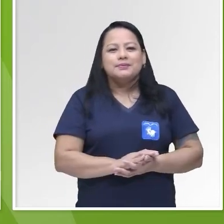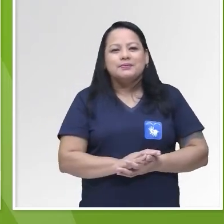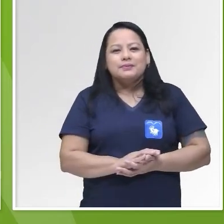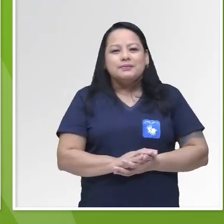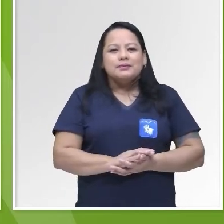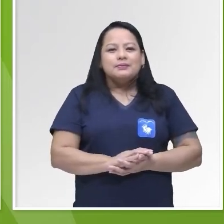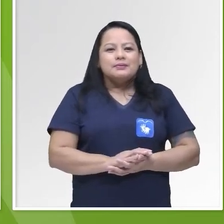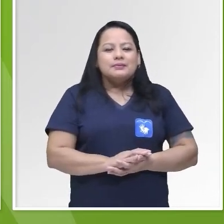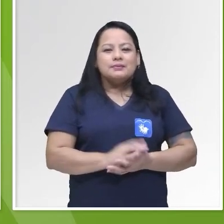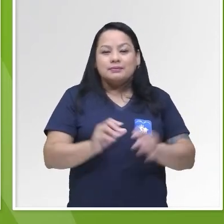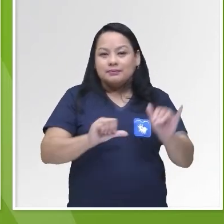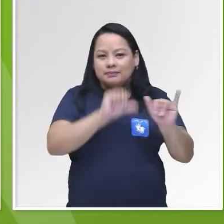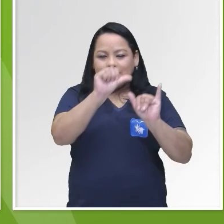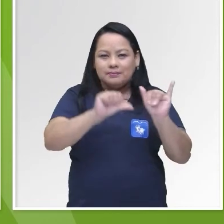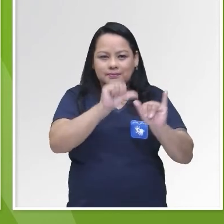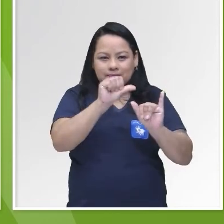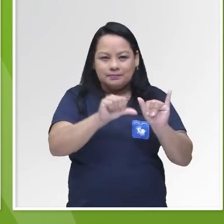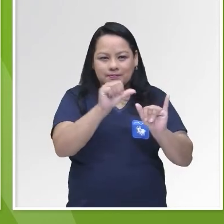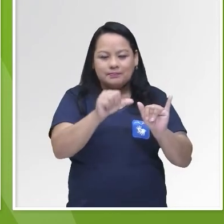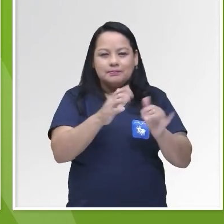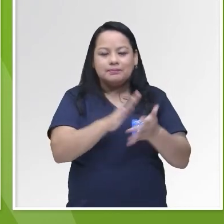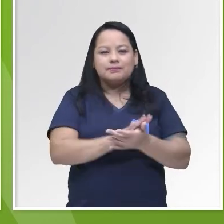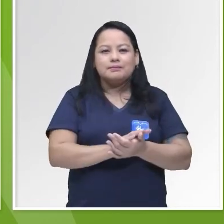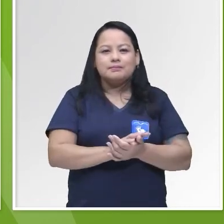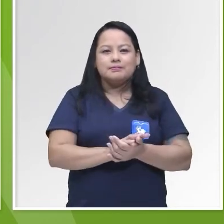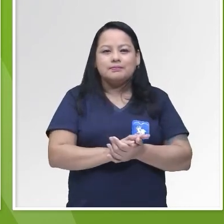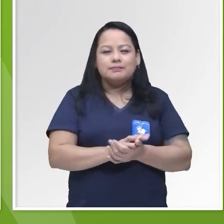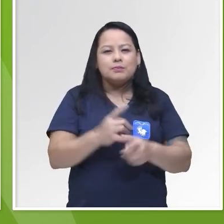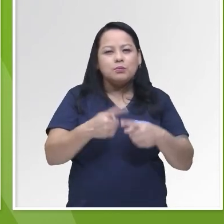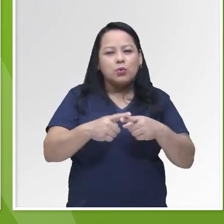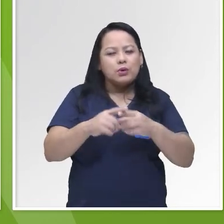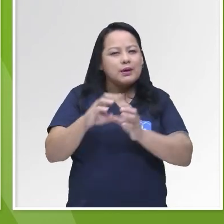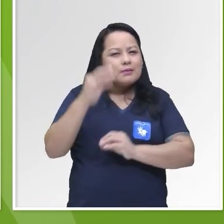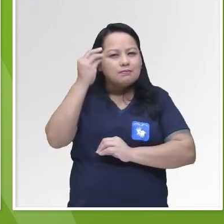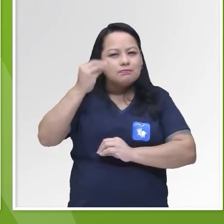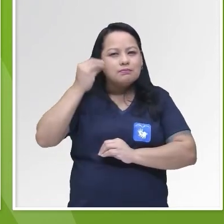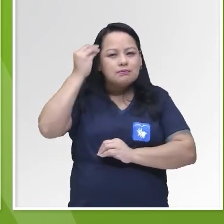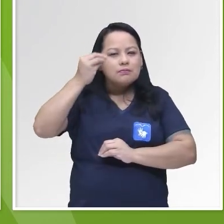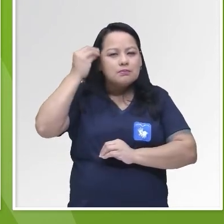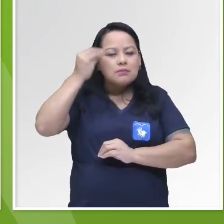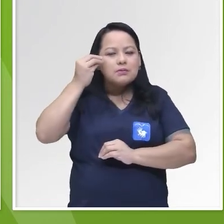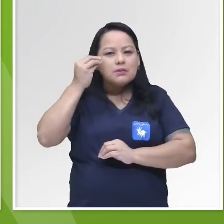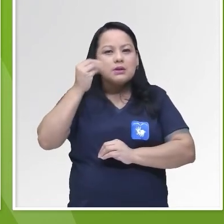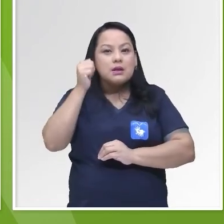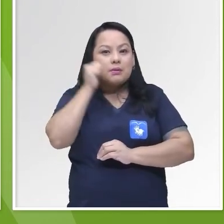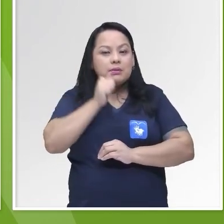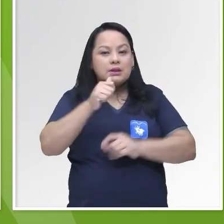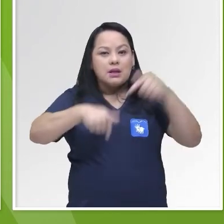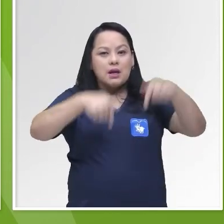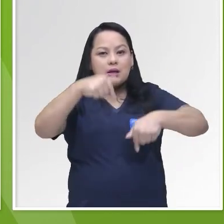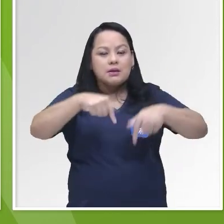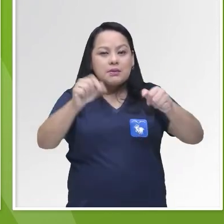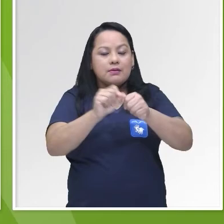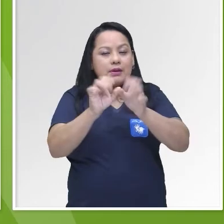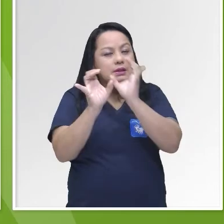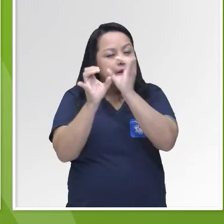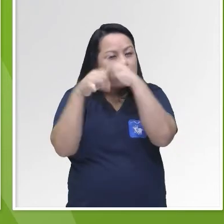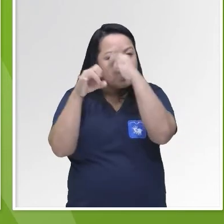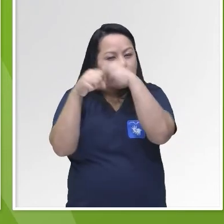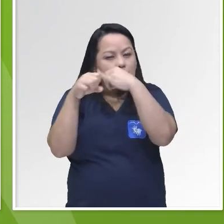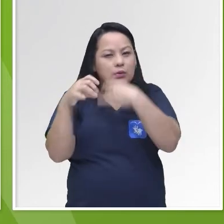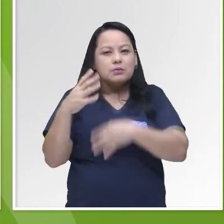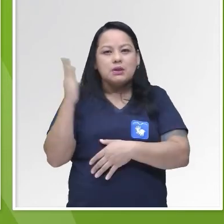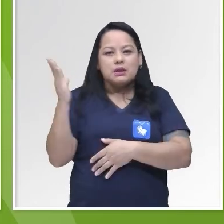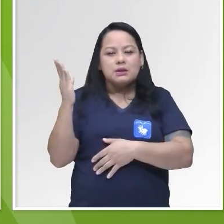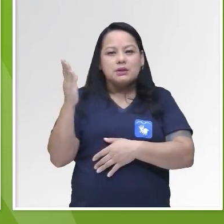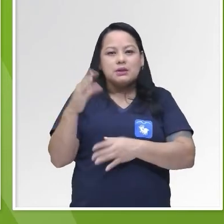Essa é a reação química da experiência que a quimiquinha fez lá no laboratório. Tá aqui a